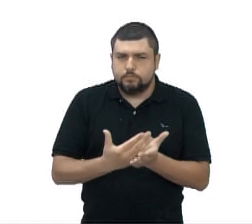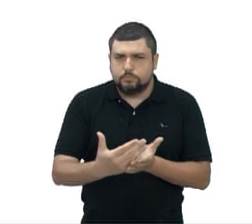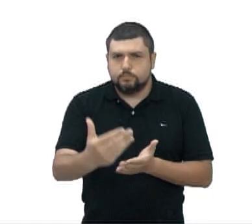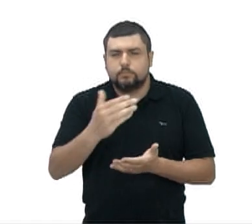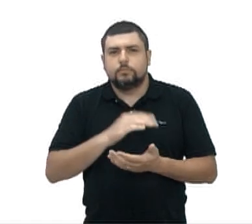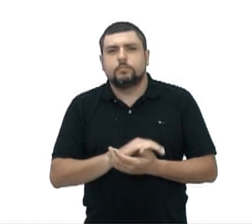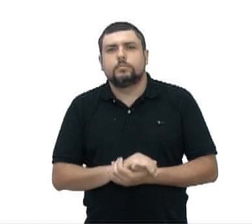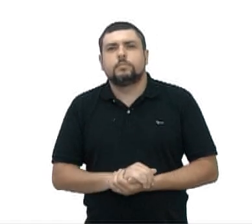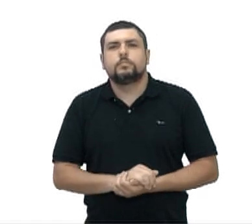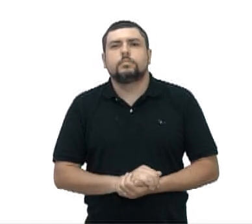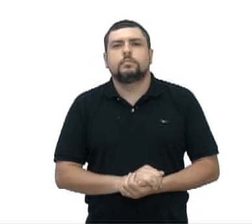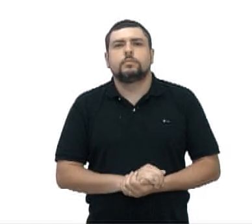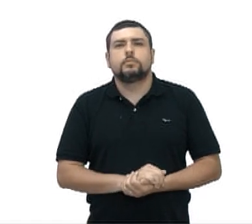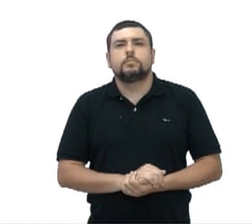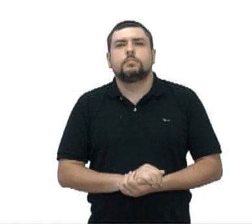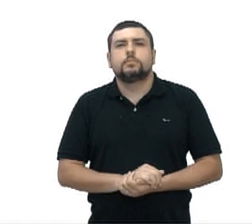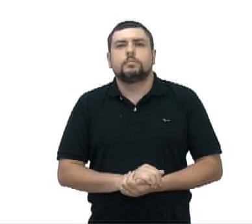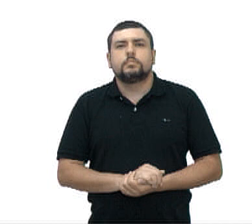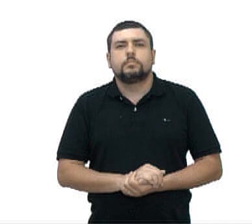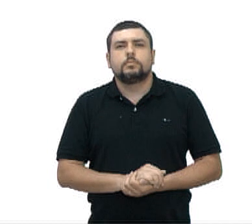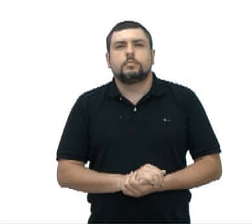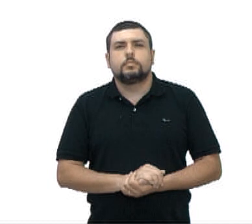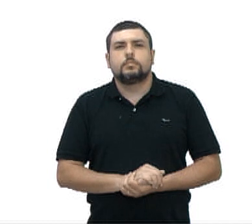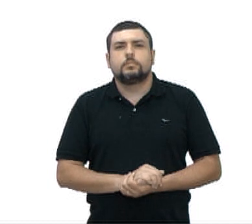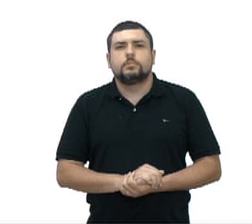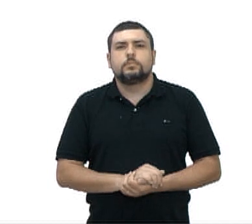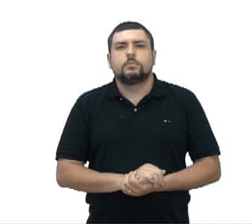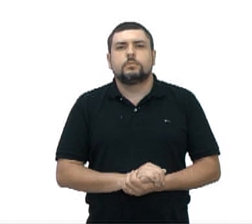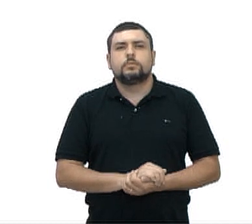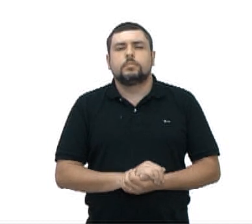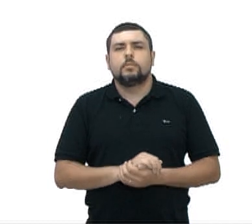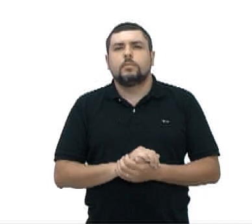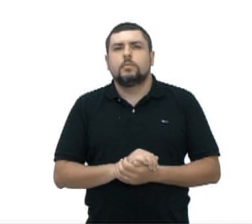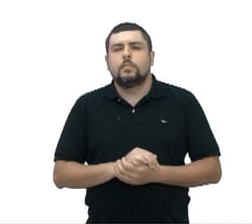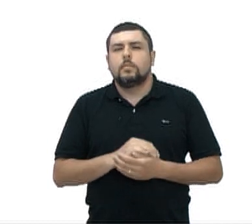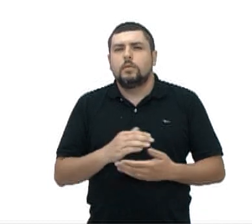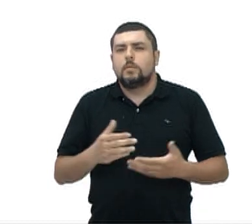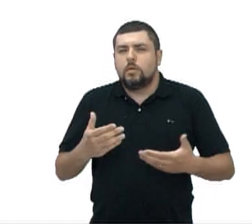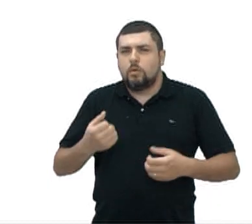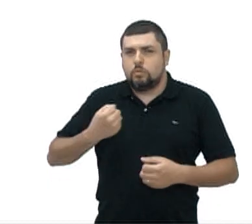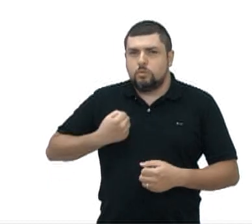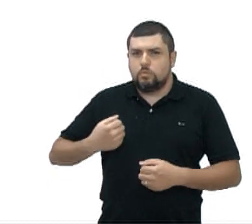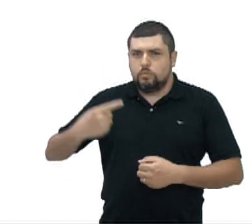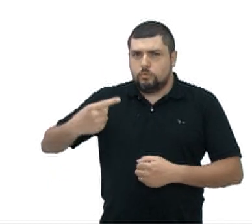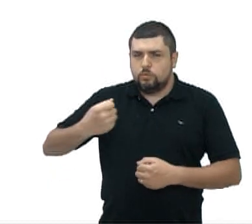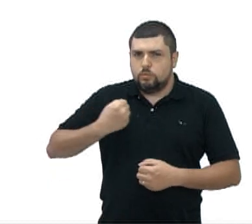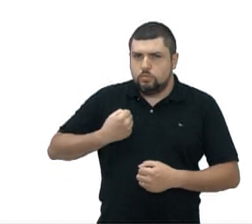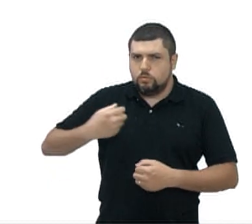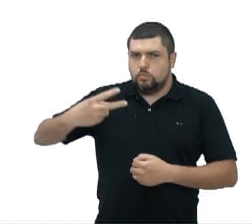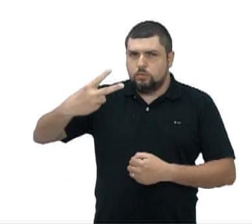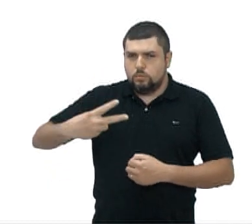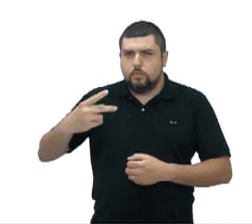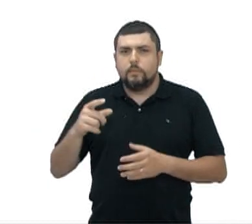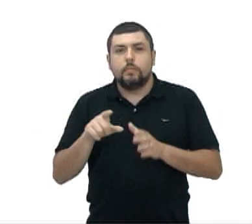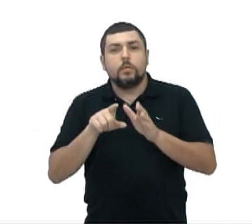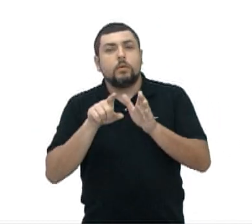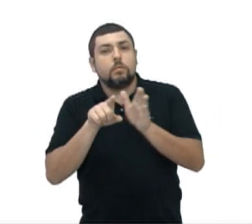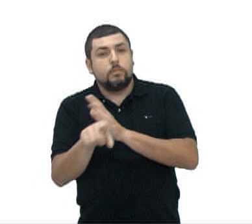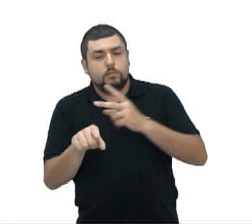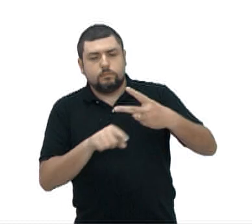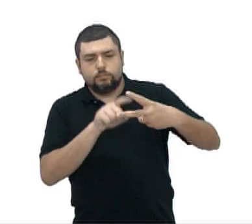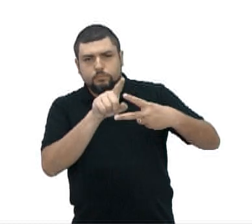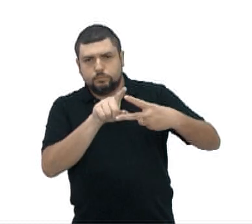com o warm-up que a gente tem aqui. Número 1 e número 2, eu tenho duas perguntas aqui para vocês, e elas são